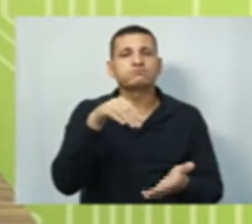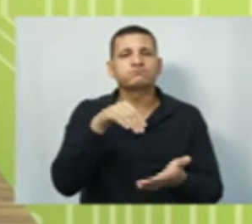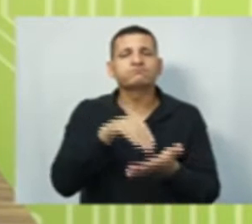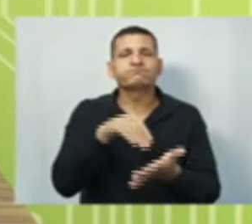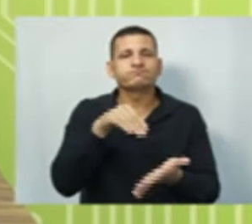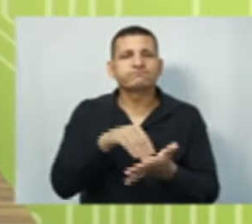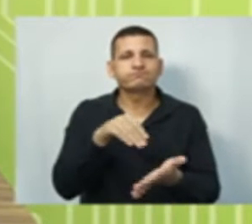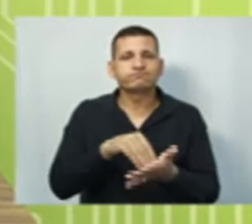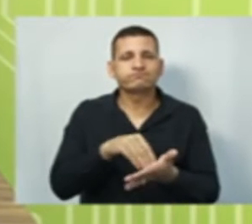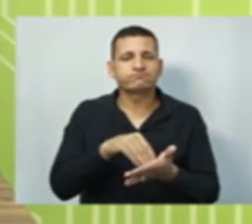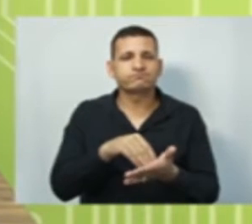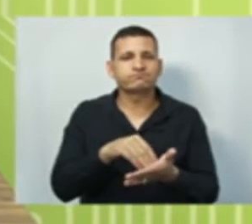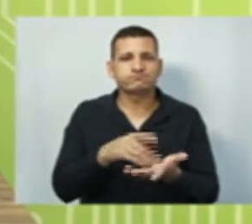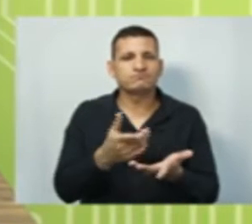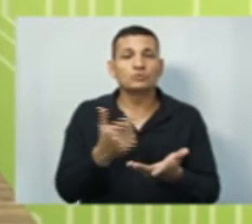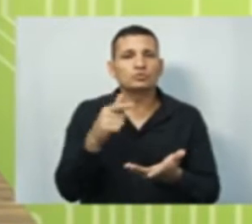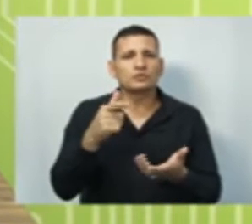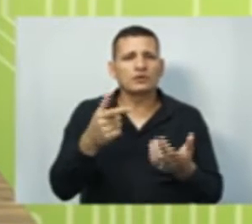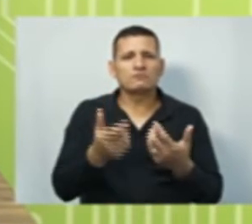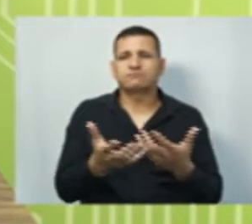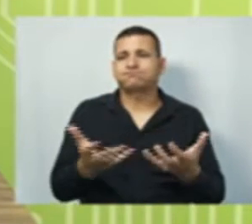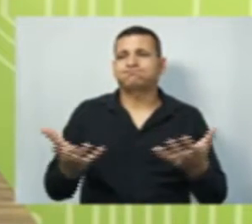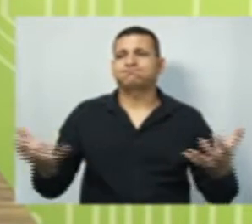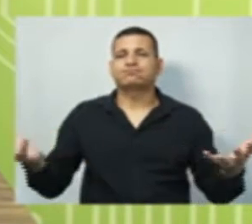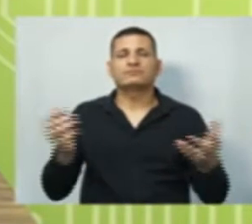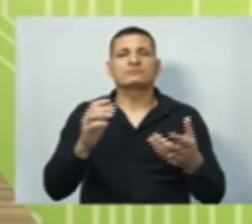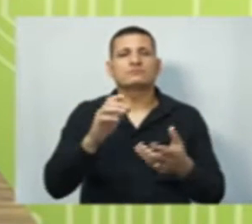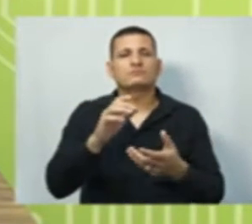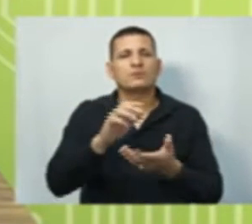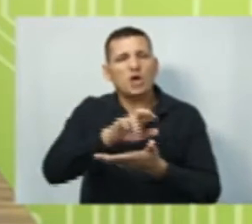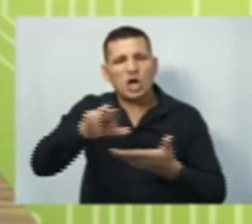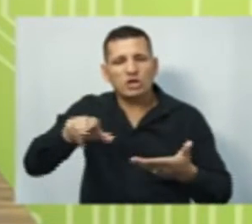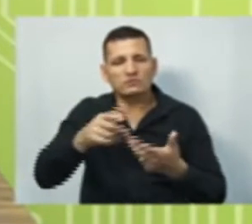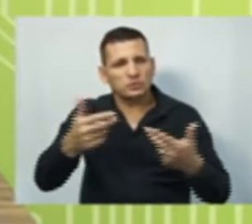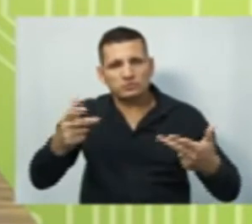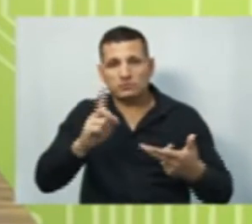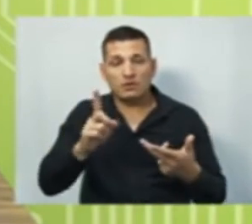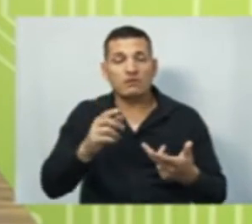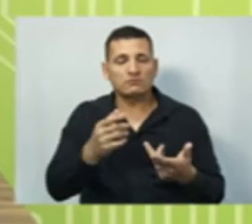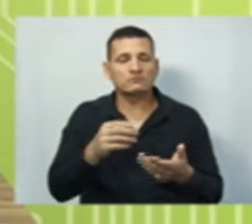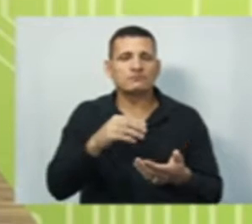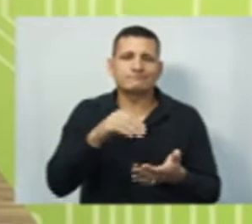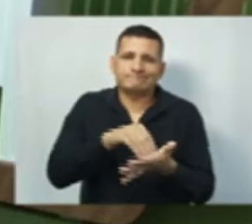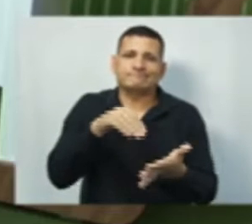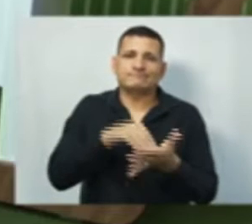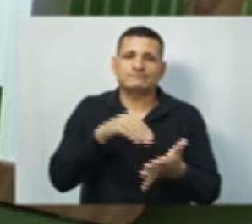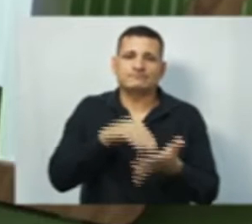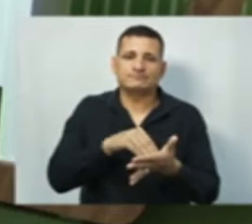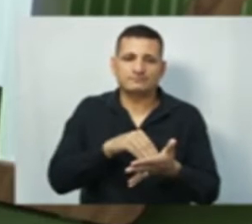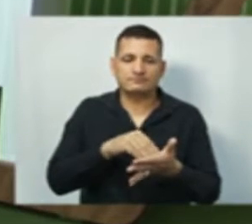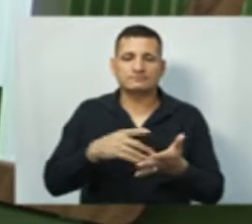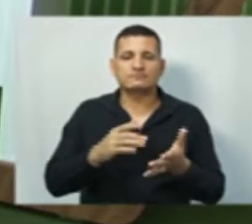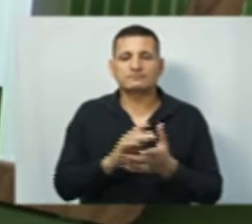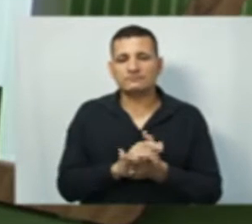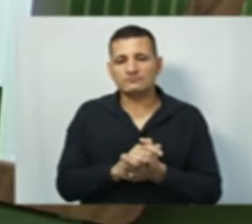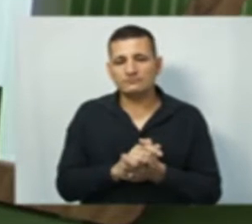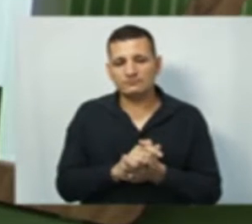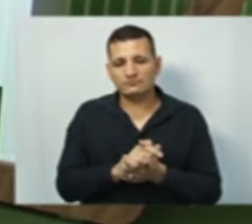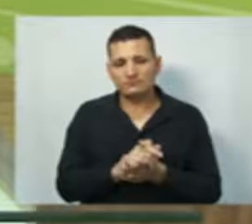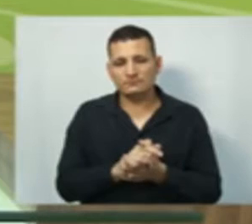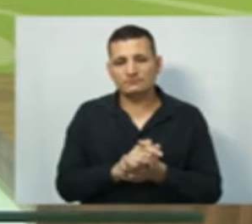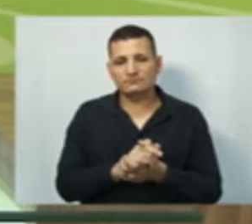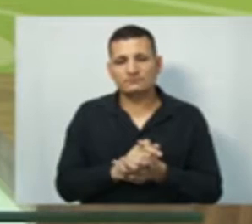contrário da abundância. Existe uma oferta muito pequena de recursos para a gente gerenciar. E o pessoal está comentando, né? Isso.